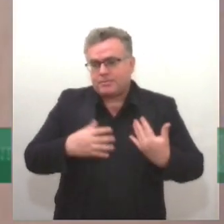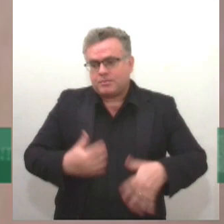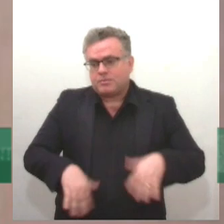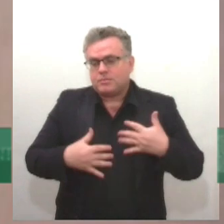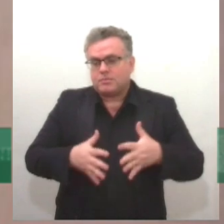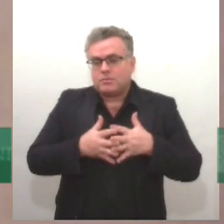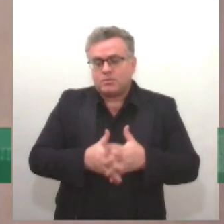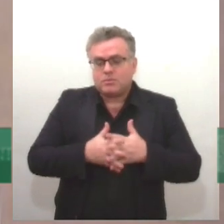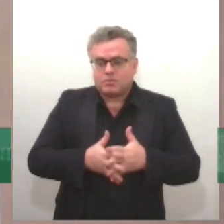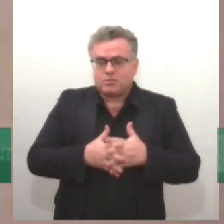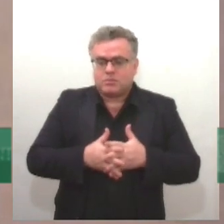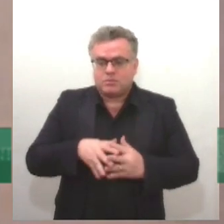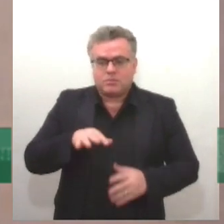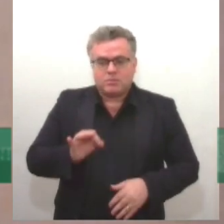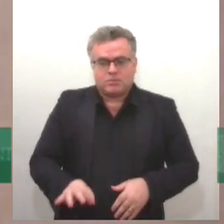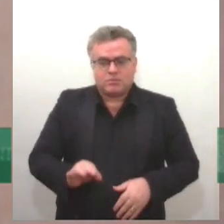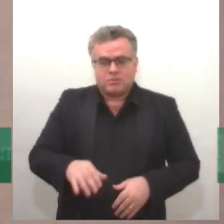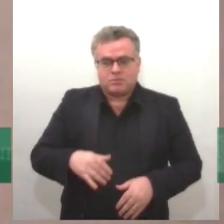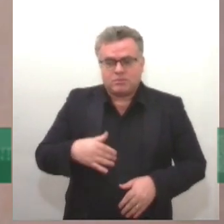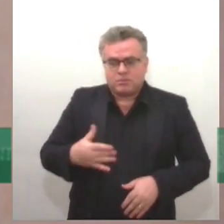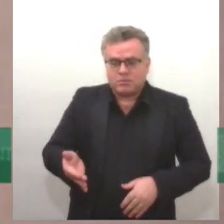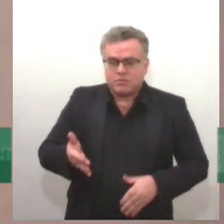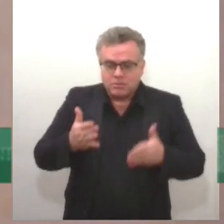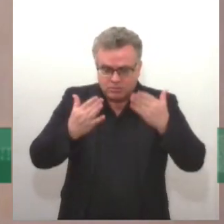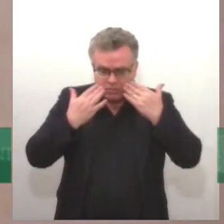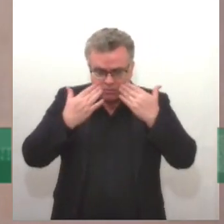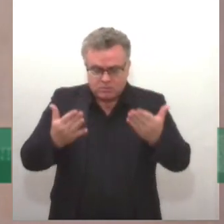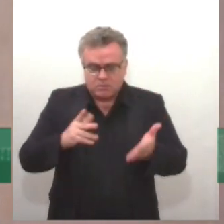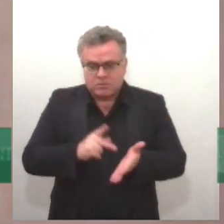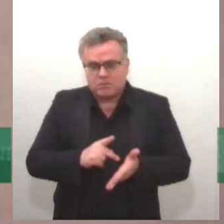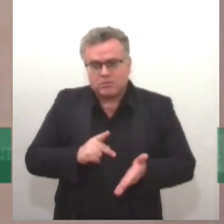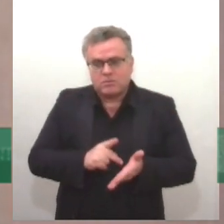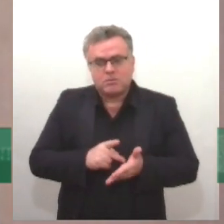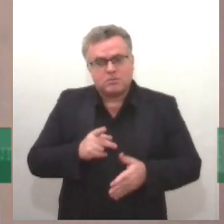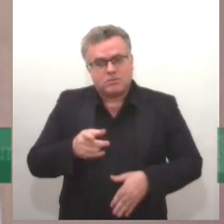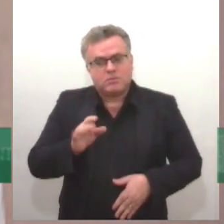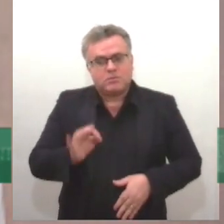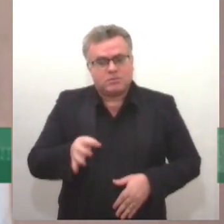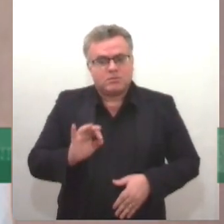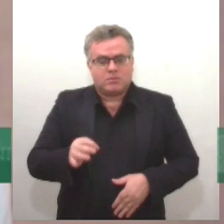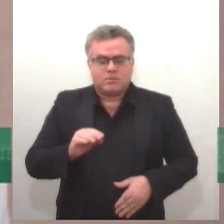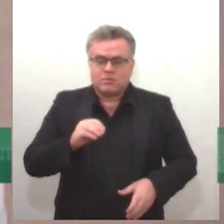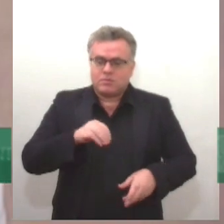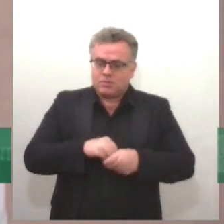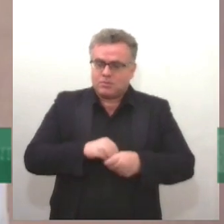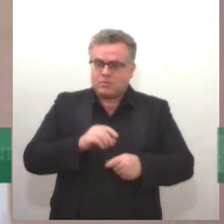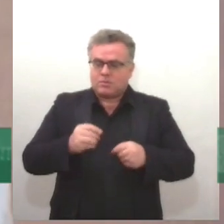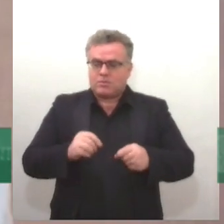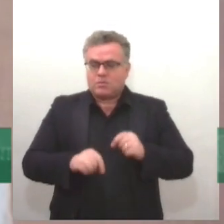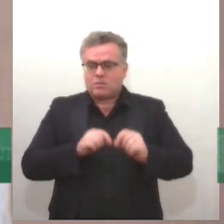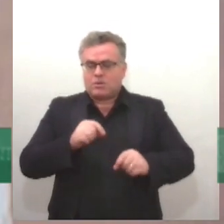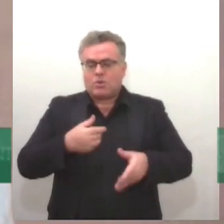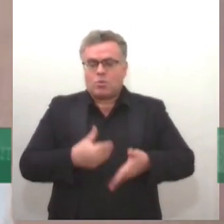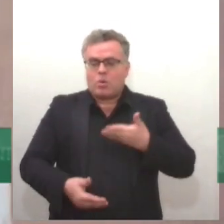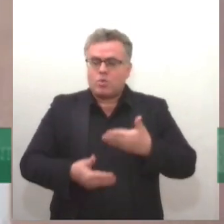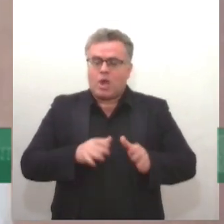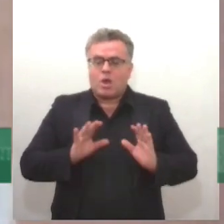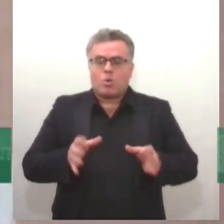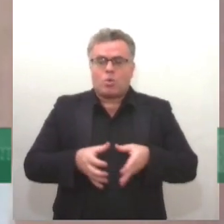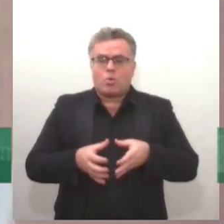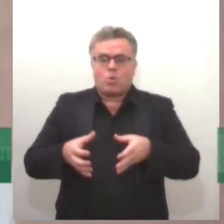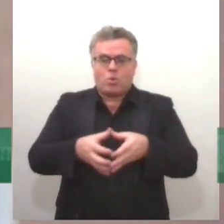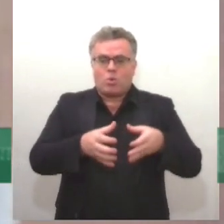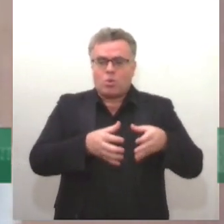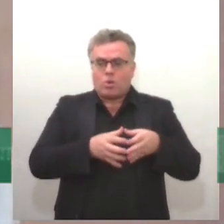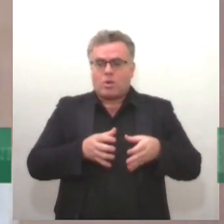bastante patente, né, se inclui qualquer outro tipo de organização, inclusive consórcios